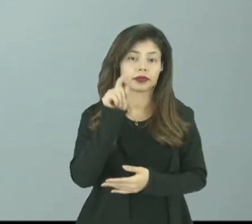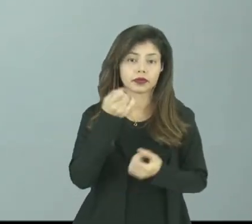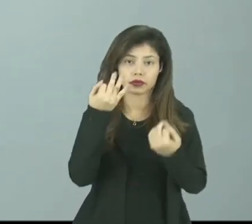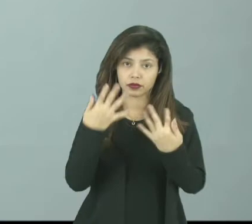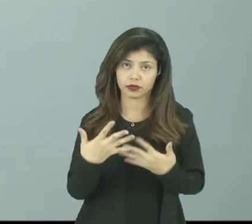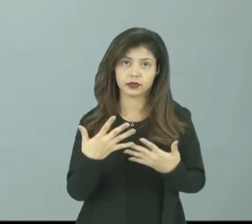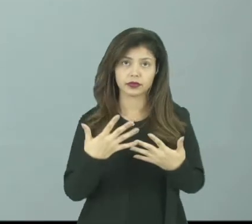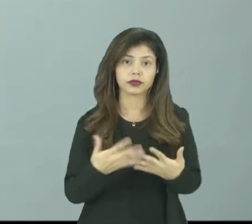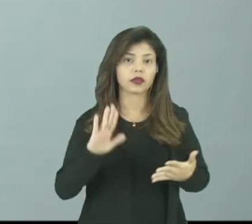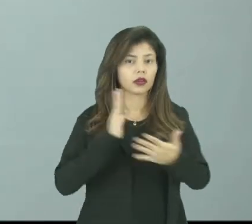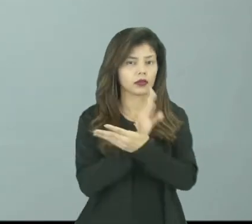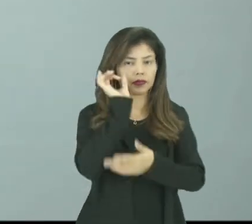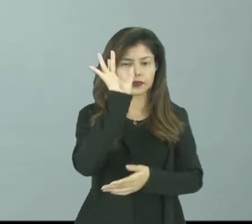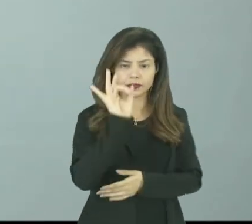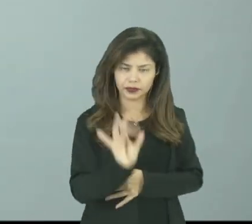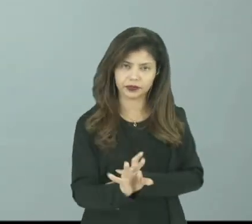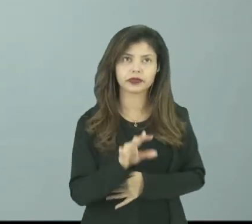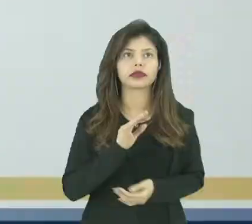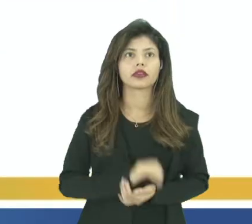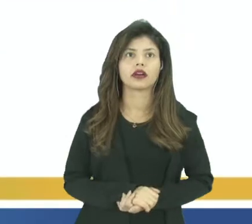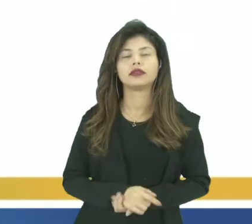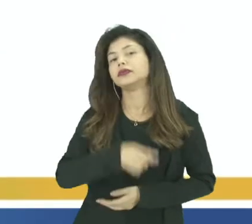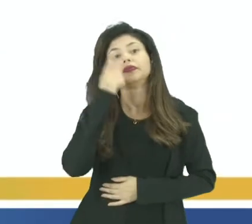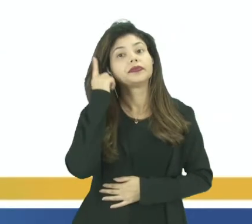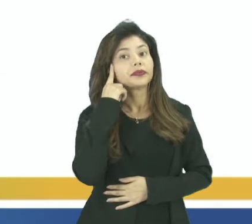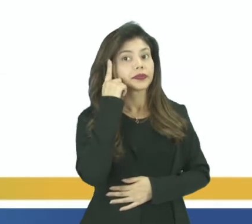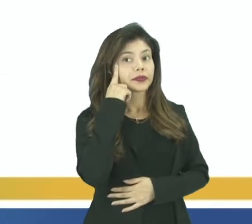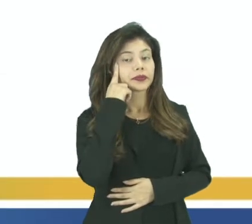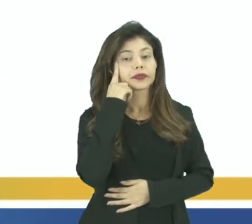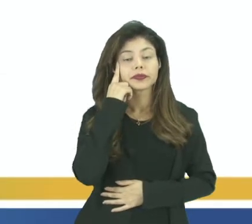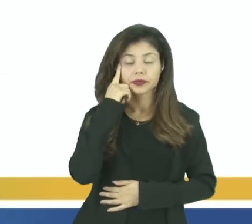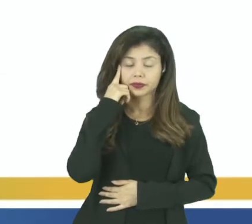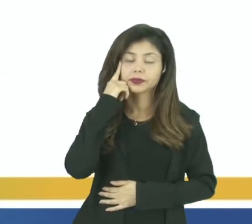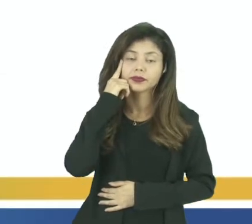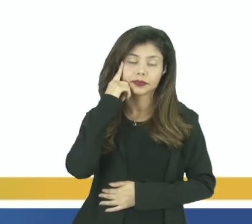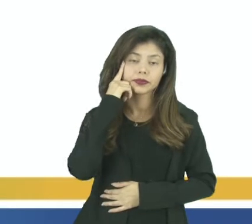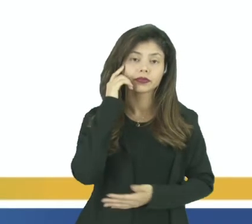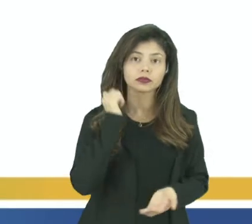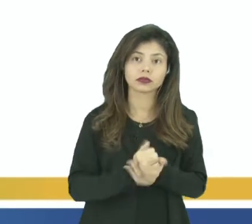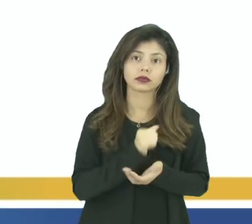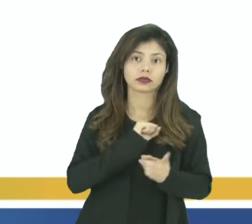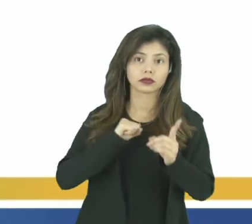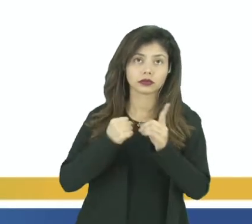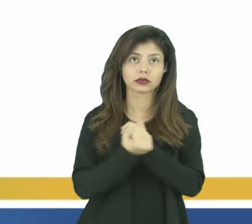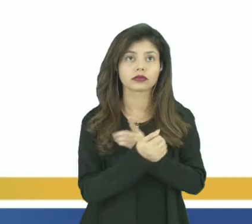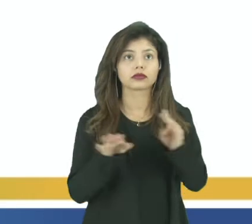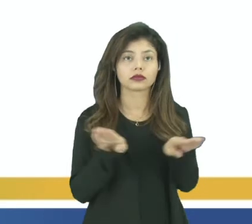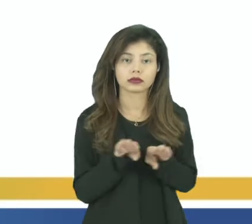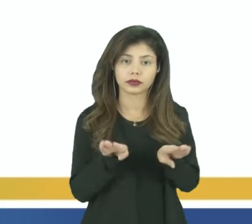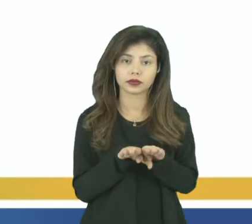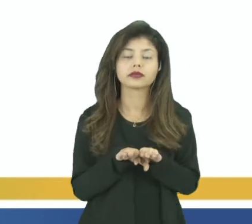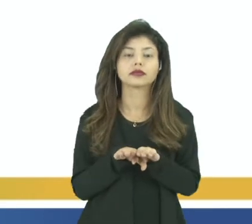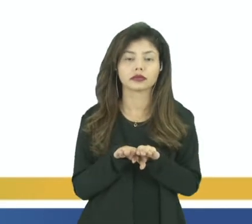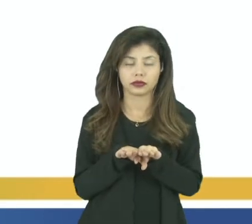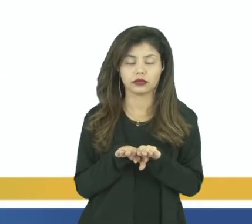divergem em alguns detalhes. O primeiro pensador a pensar no contrato social é também